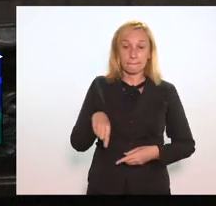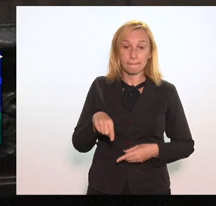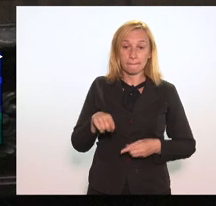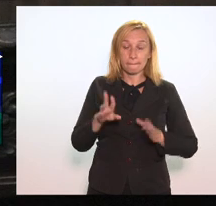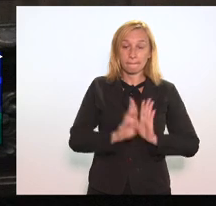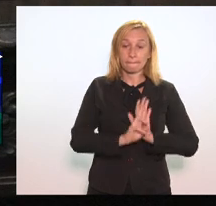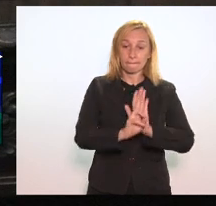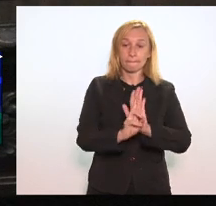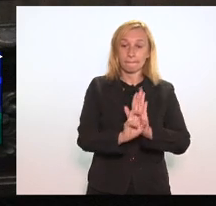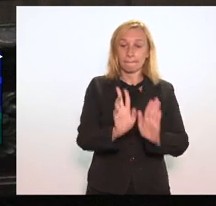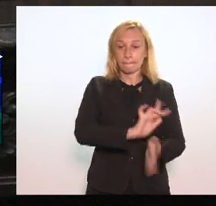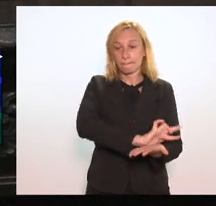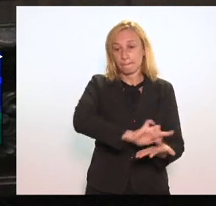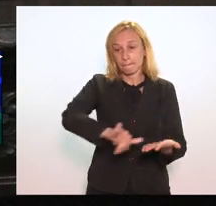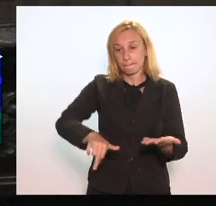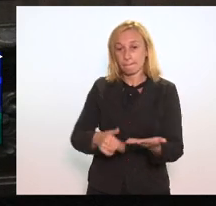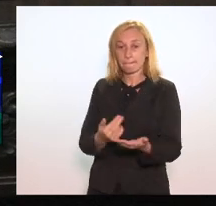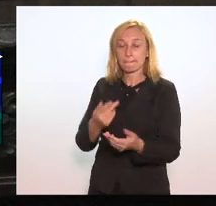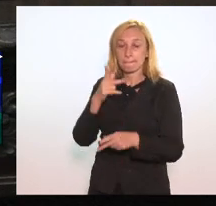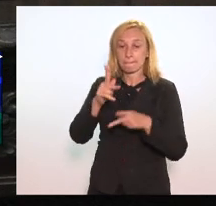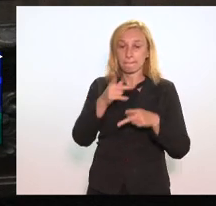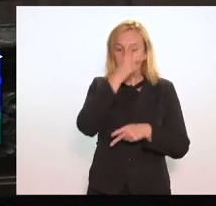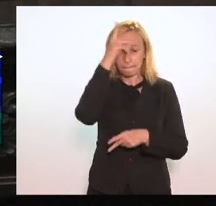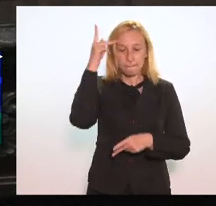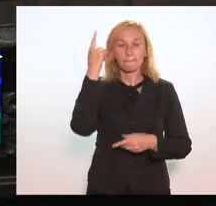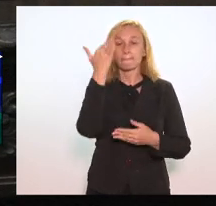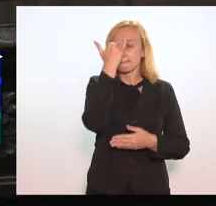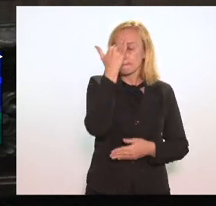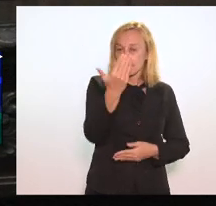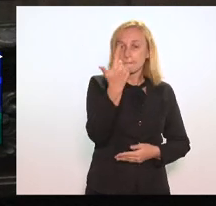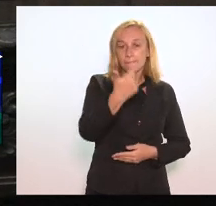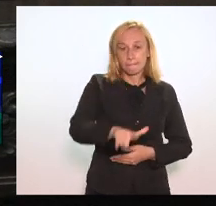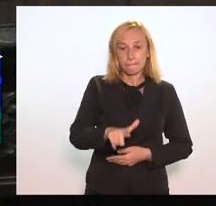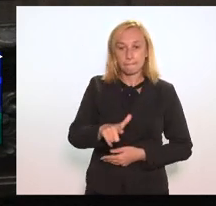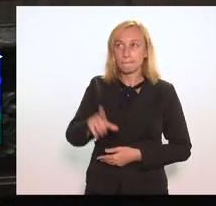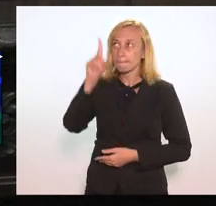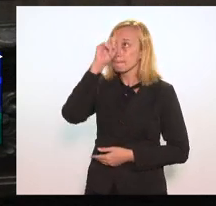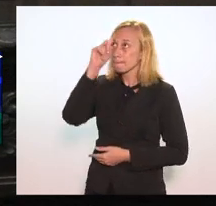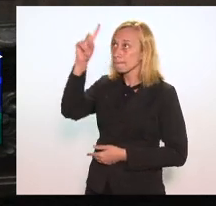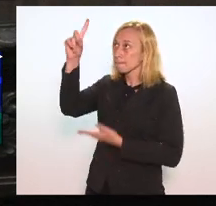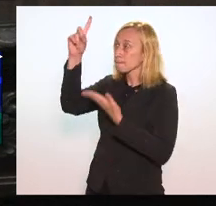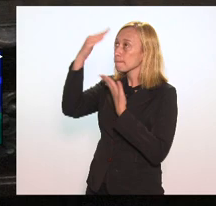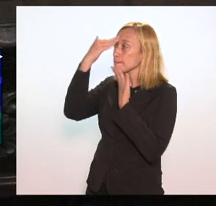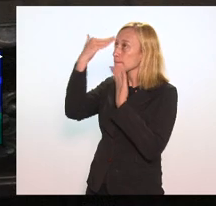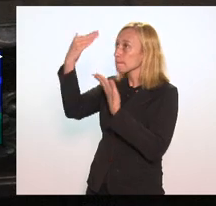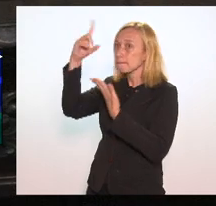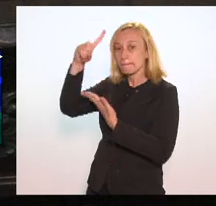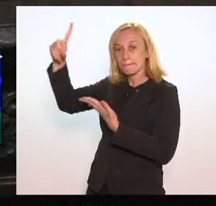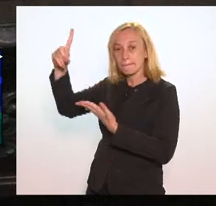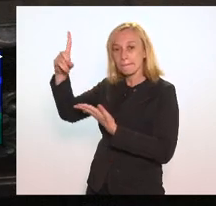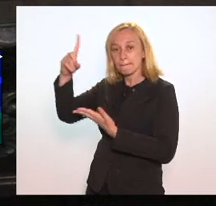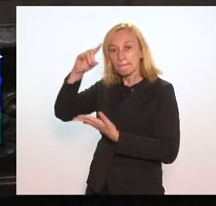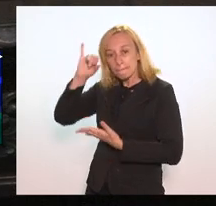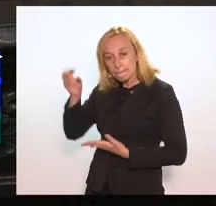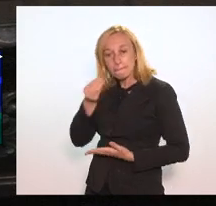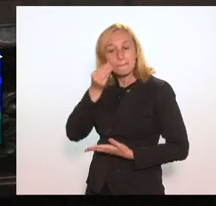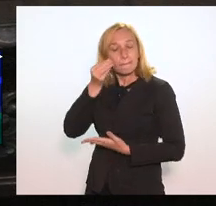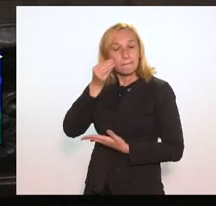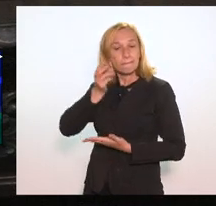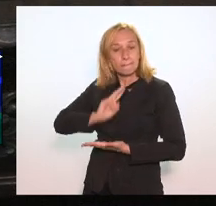representar tantas pessoas e eu agradeço mais uma vez a Deus essa rica oportunidade